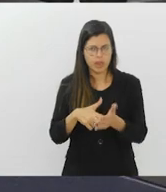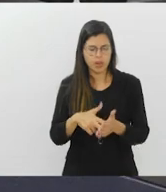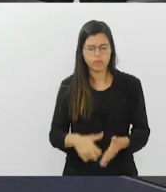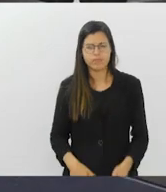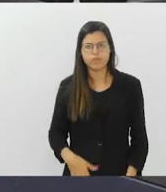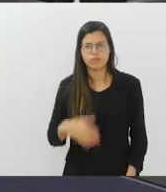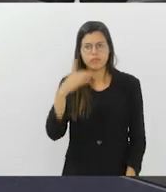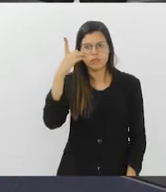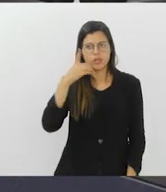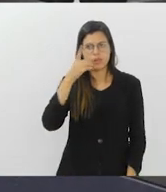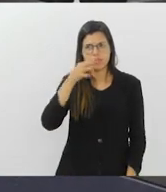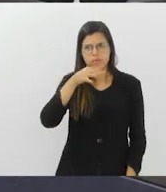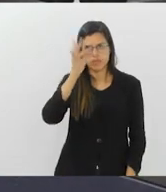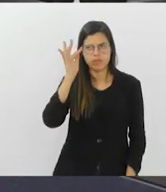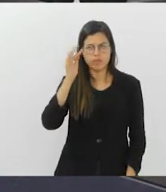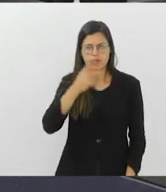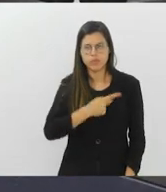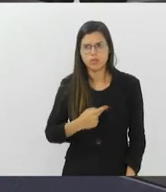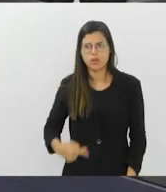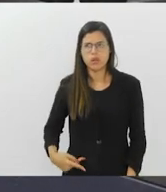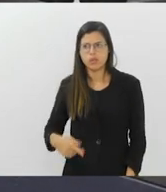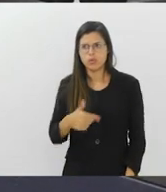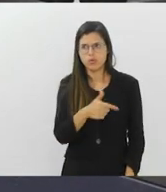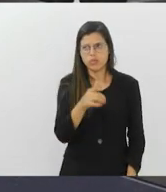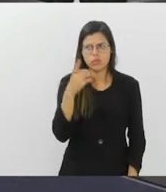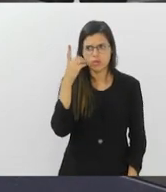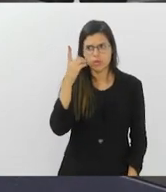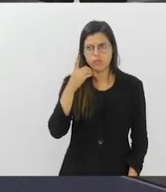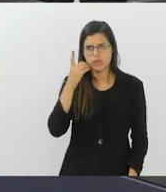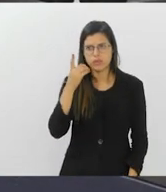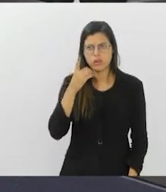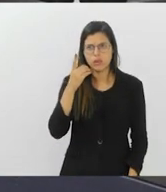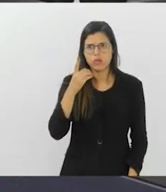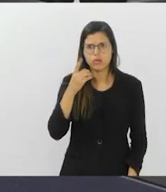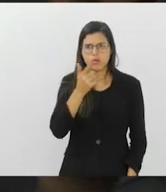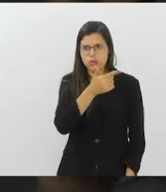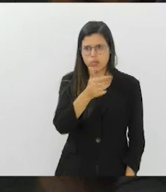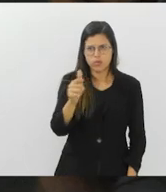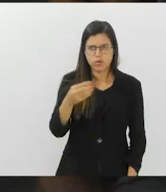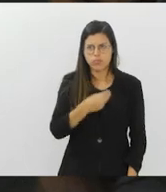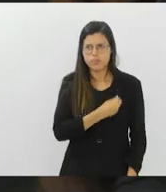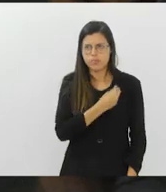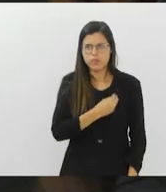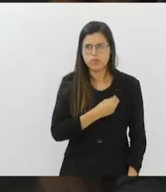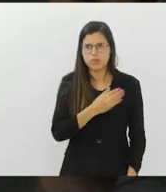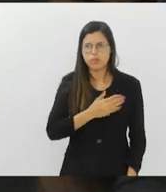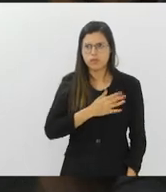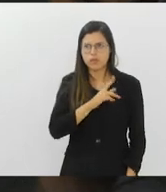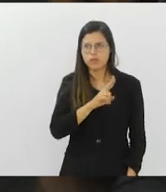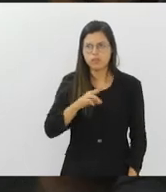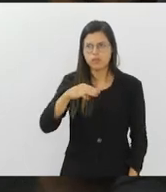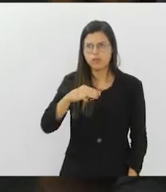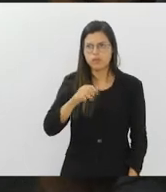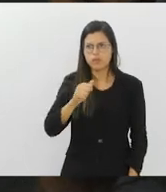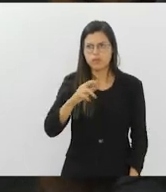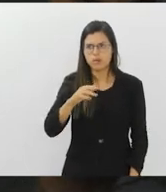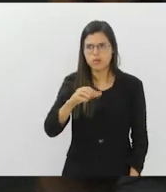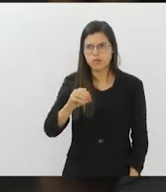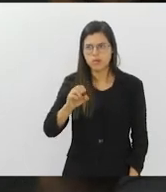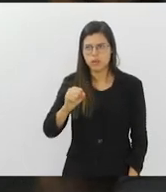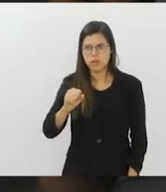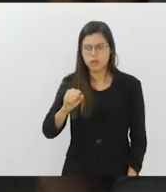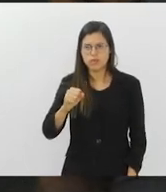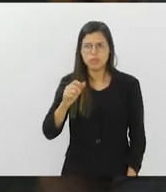Pacheco, presidente, todos os deputados da mesa e todos que estão aqui presentes. Meu nome é Marcos Novaes, sou diretor executivo da